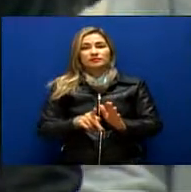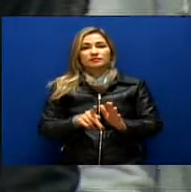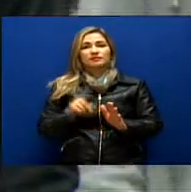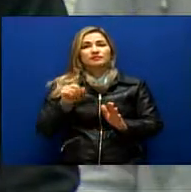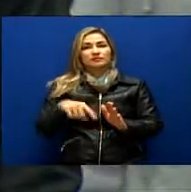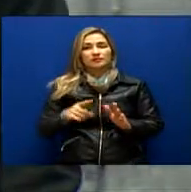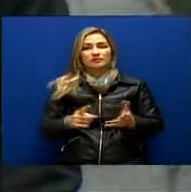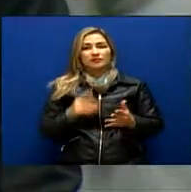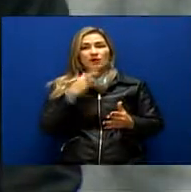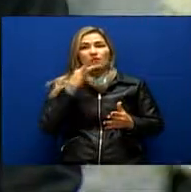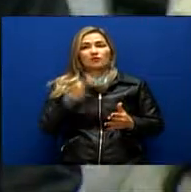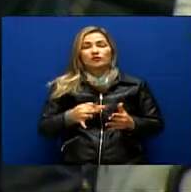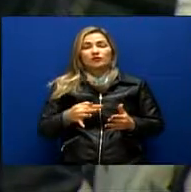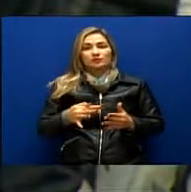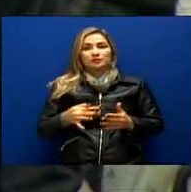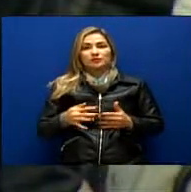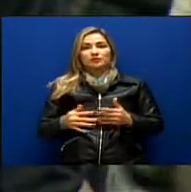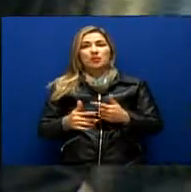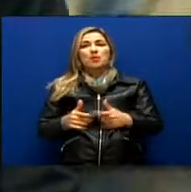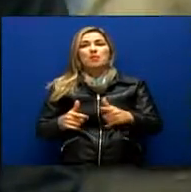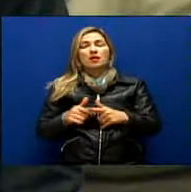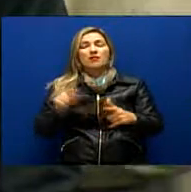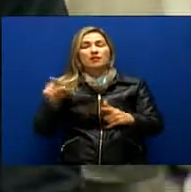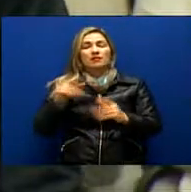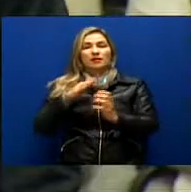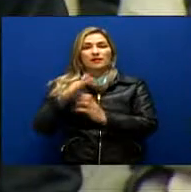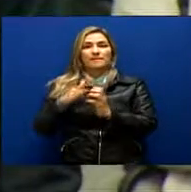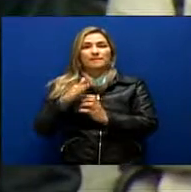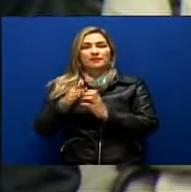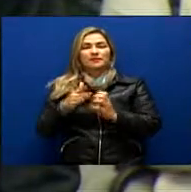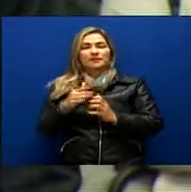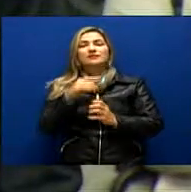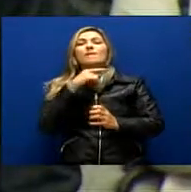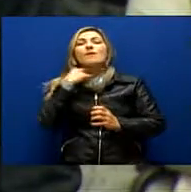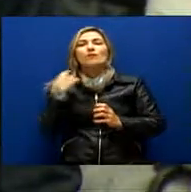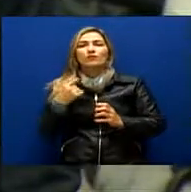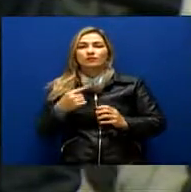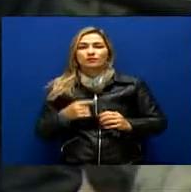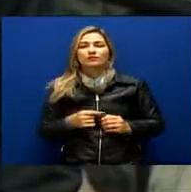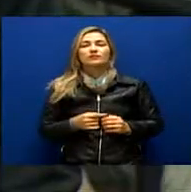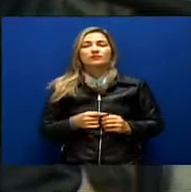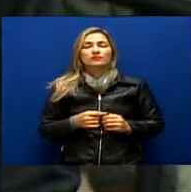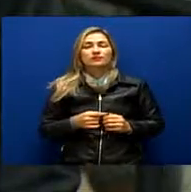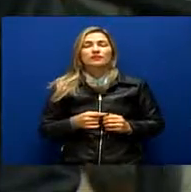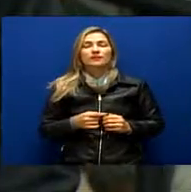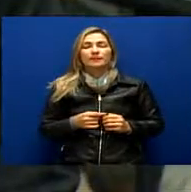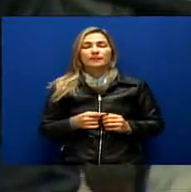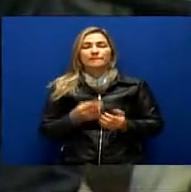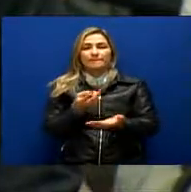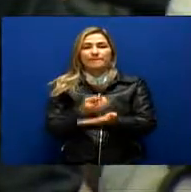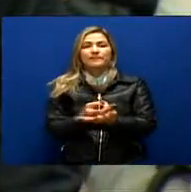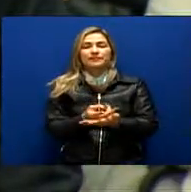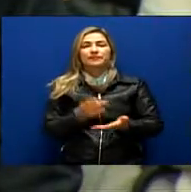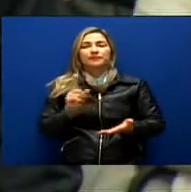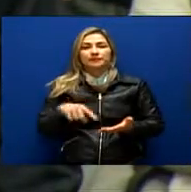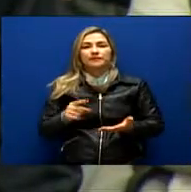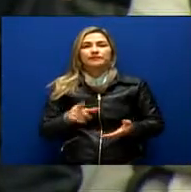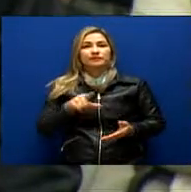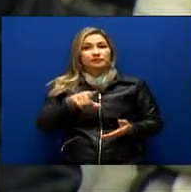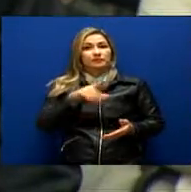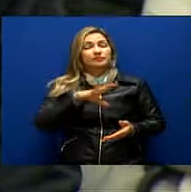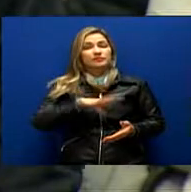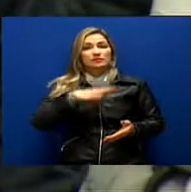com as funerárias. O senhor sabe disso. Essa casa aqui está revolucionando. A coragem, ninguém vê essa